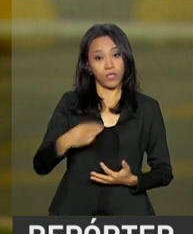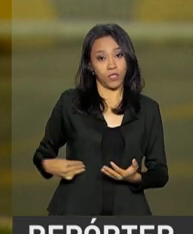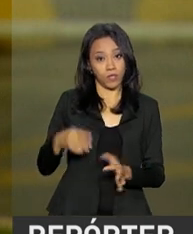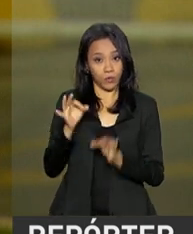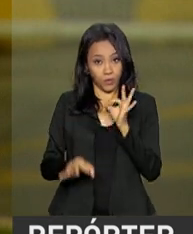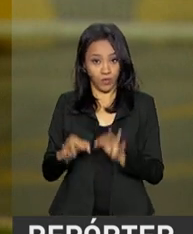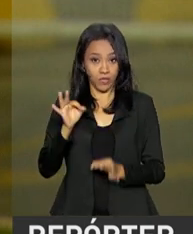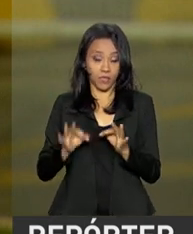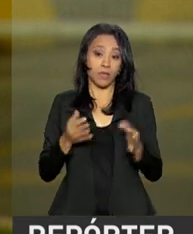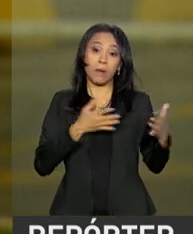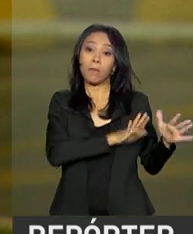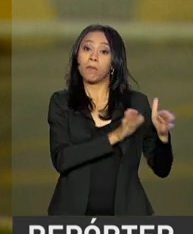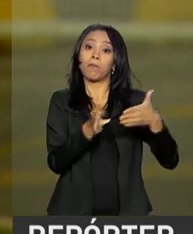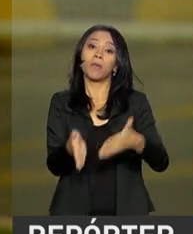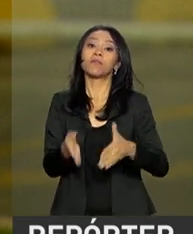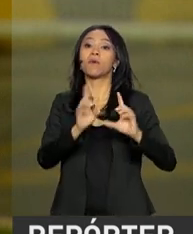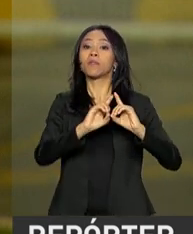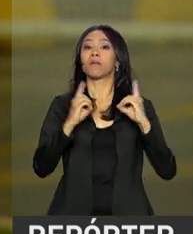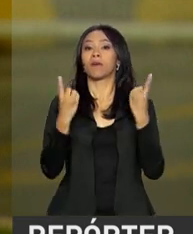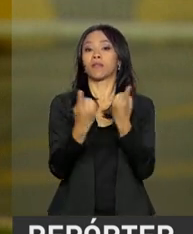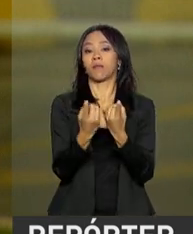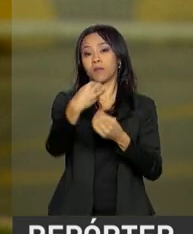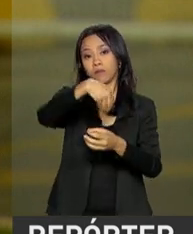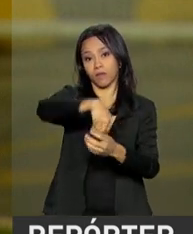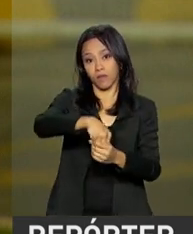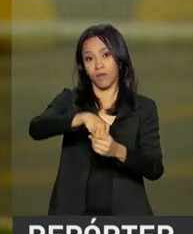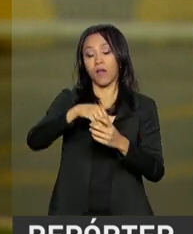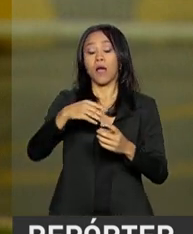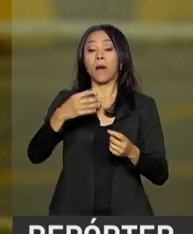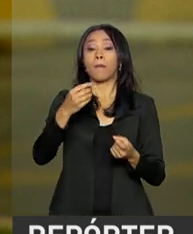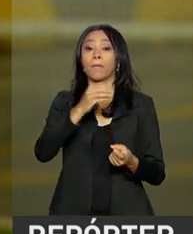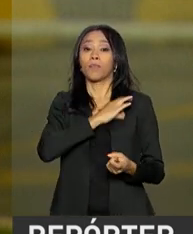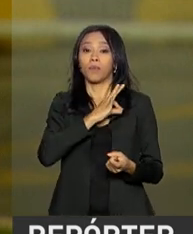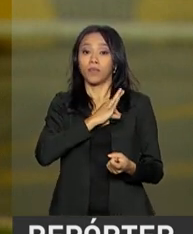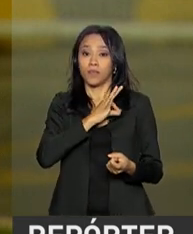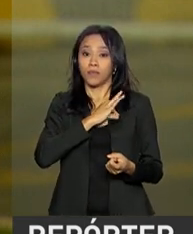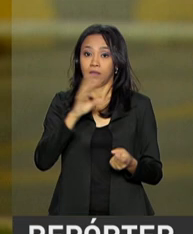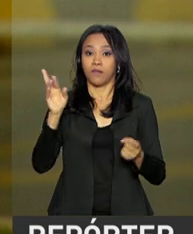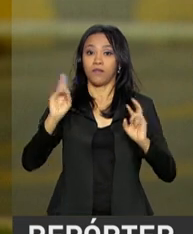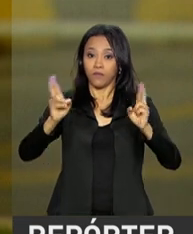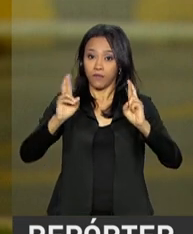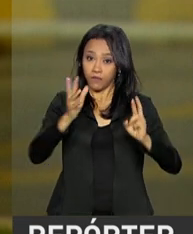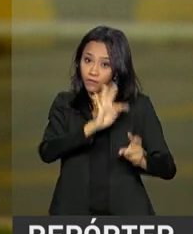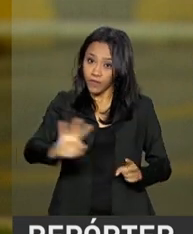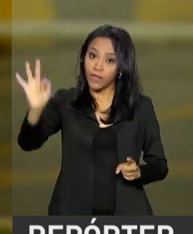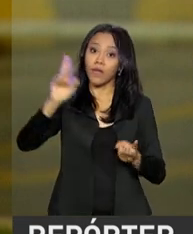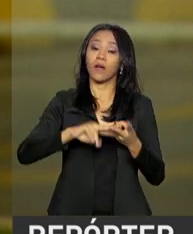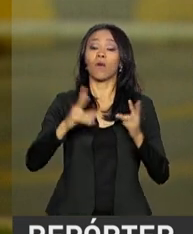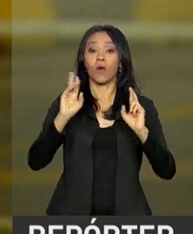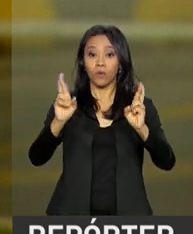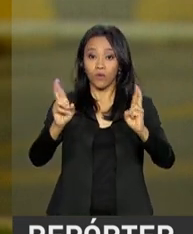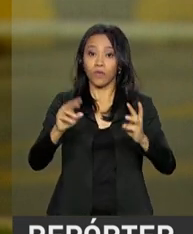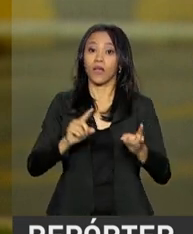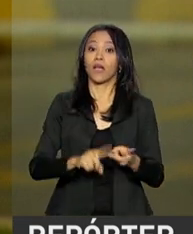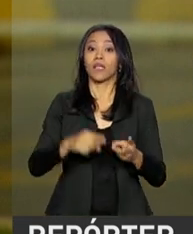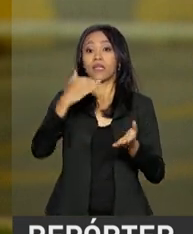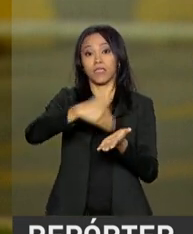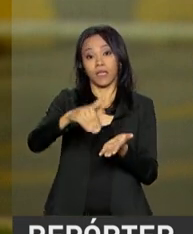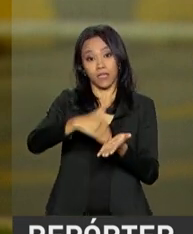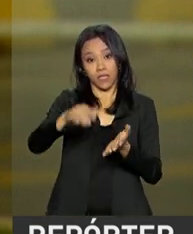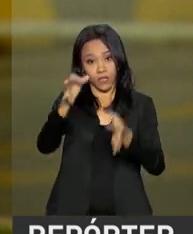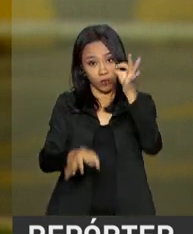ministério o departamento da polícia federal a polícia rodoviária federal a secretaria nacional de justiça